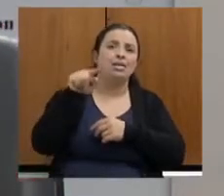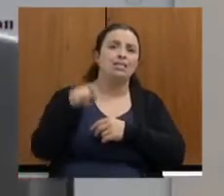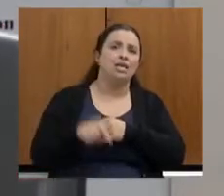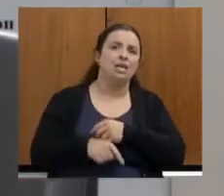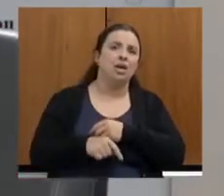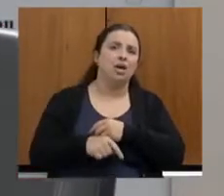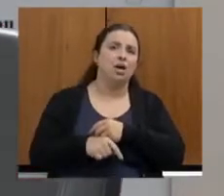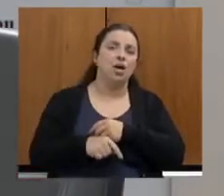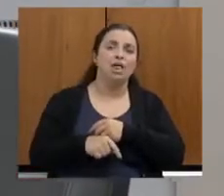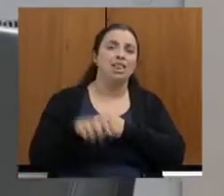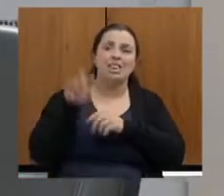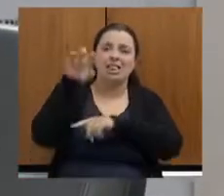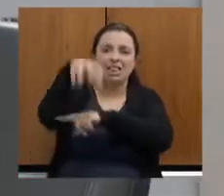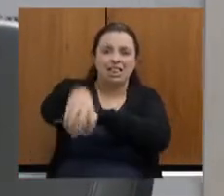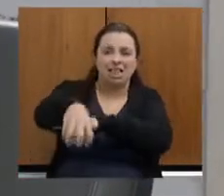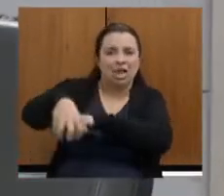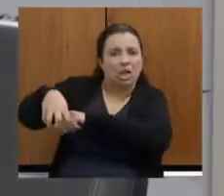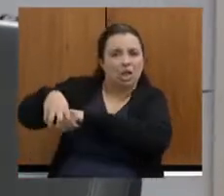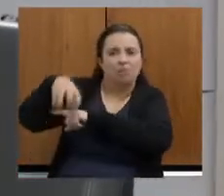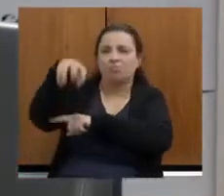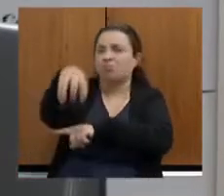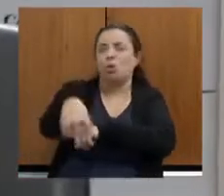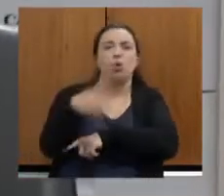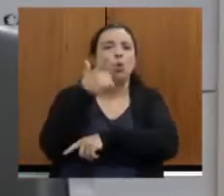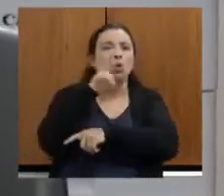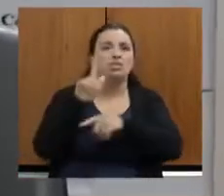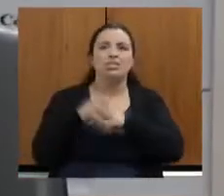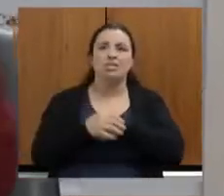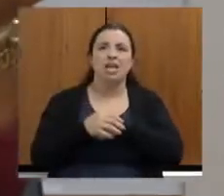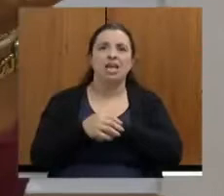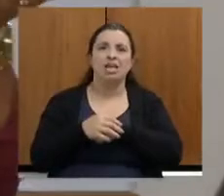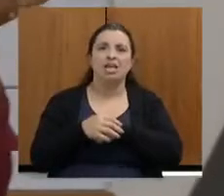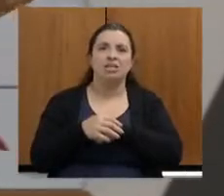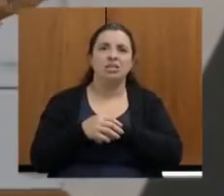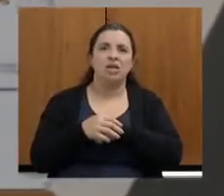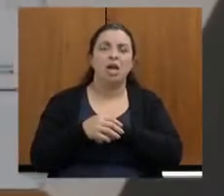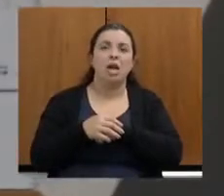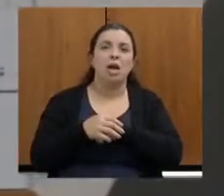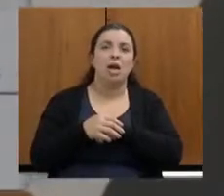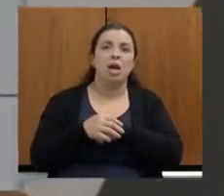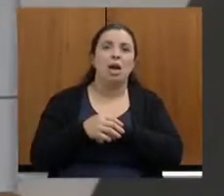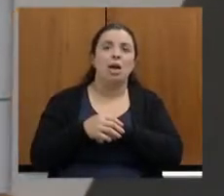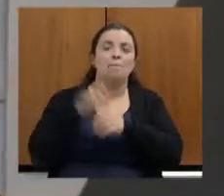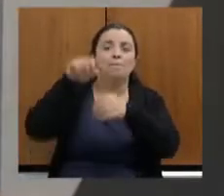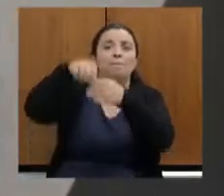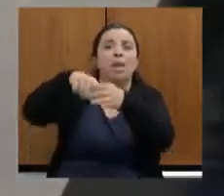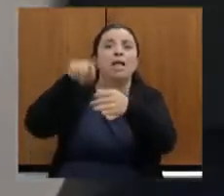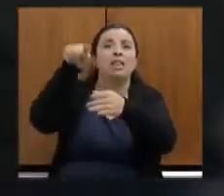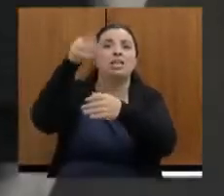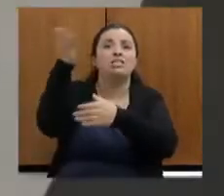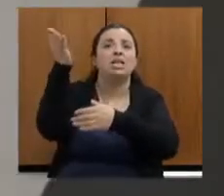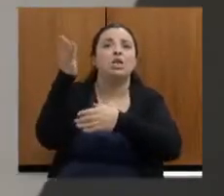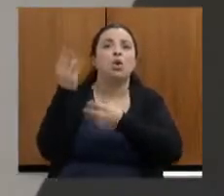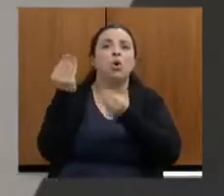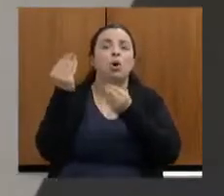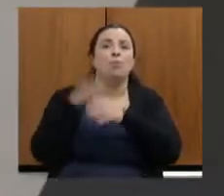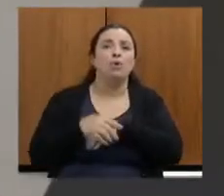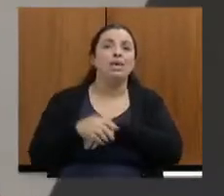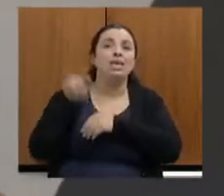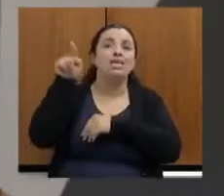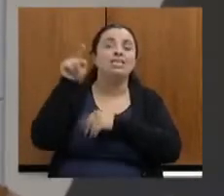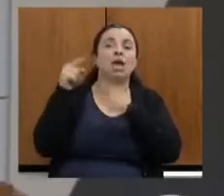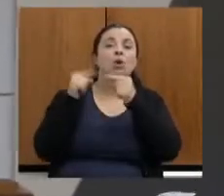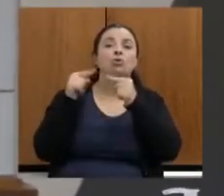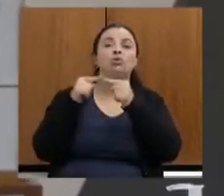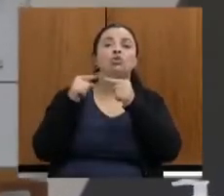consegue arar não tem planta que sobrevive isso aqui esse é um pedaço da Minha Terra gente Vale do Rio Doce a Terra